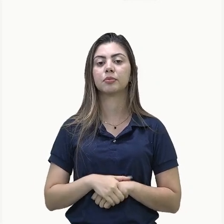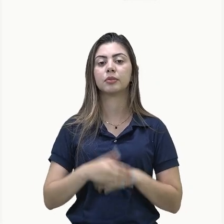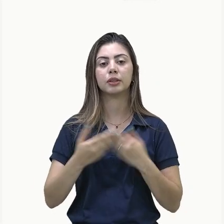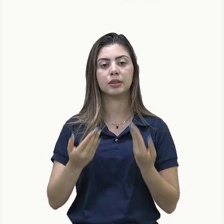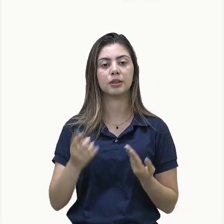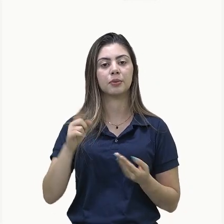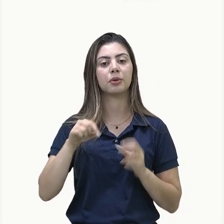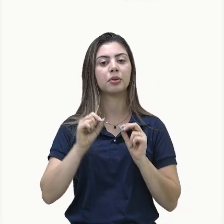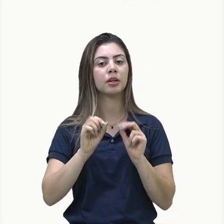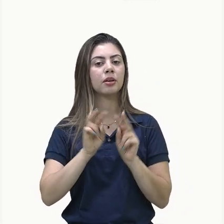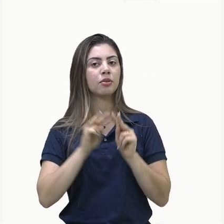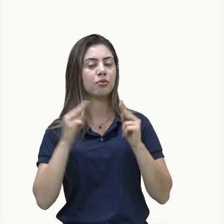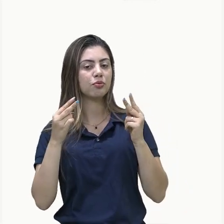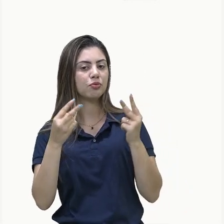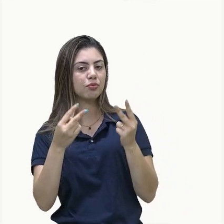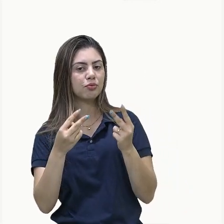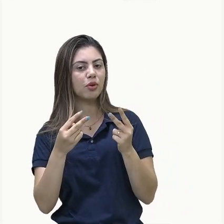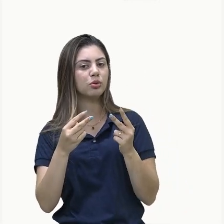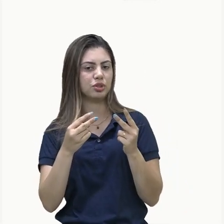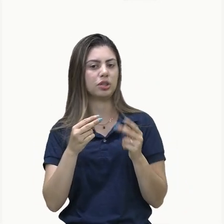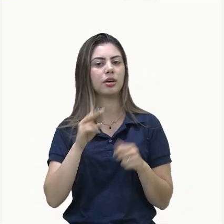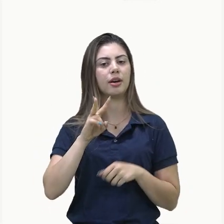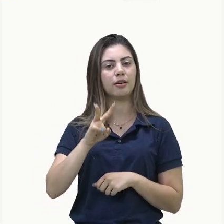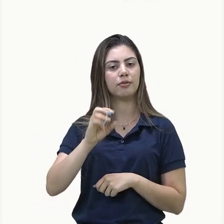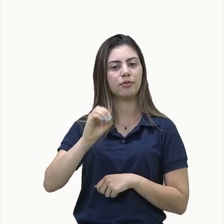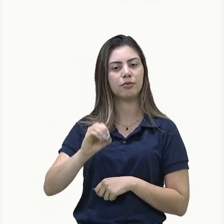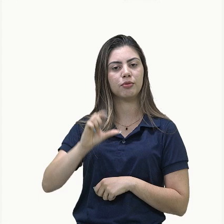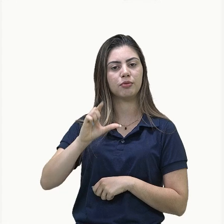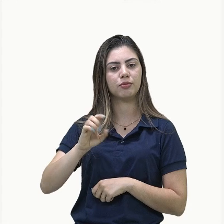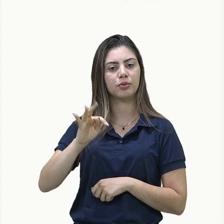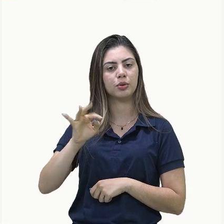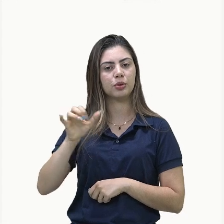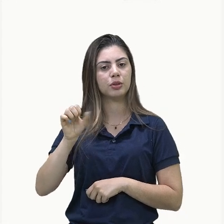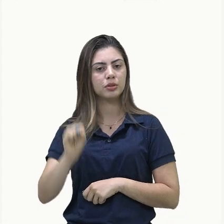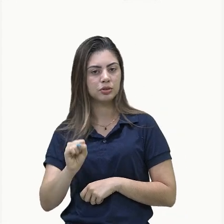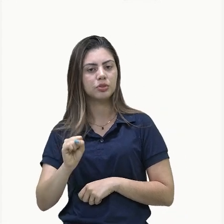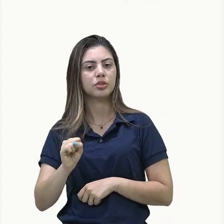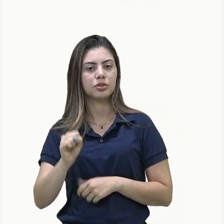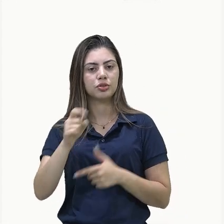ampere. Então, pessoal, a gente tem aqui o seguinte, que um ohm